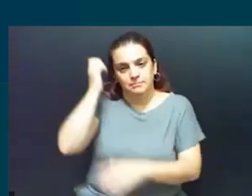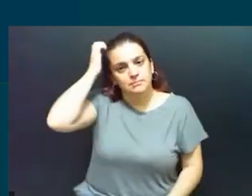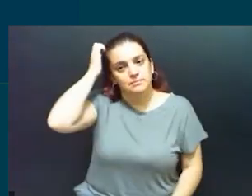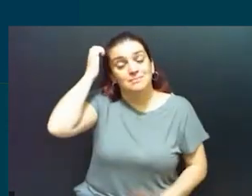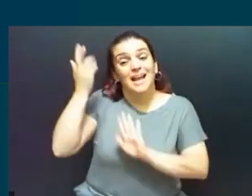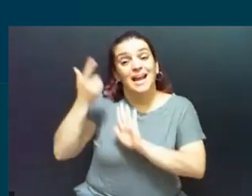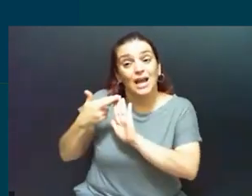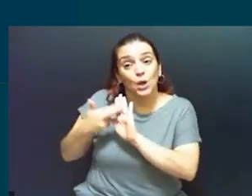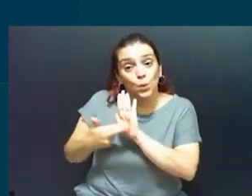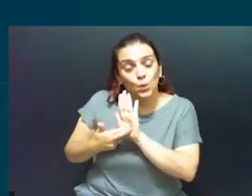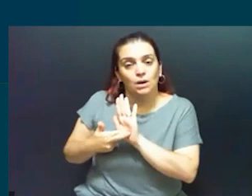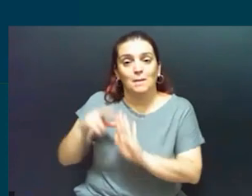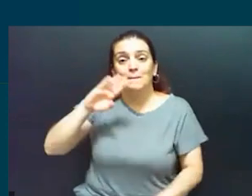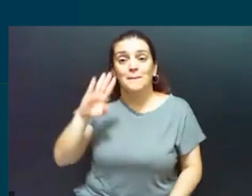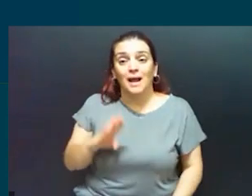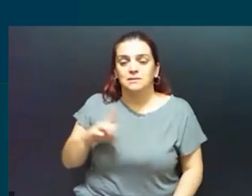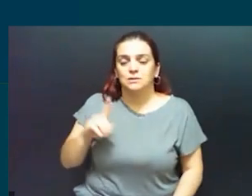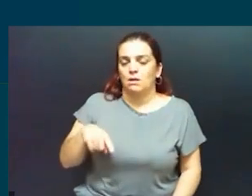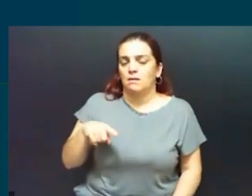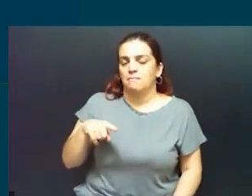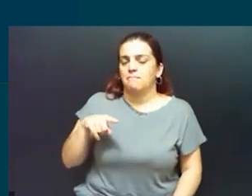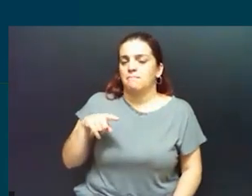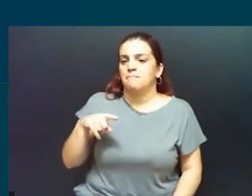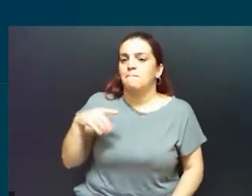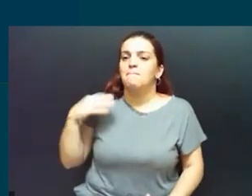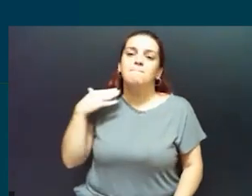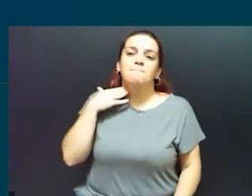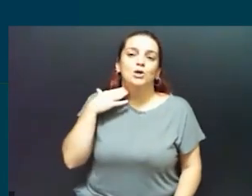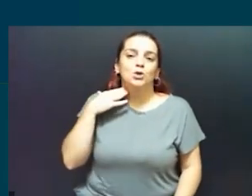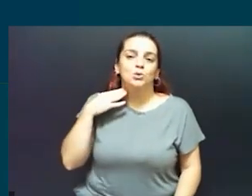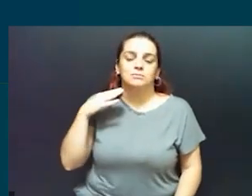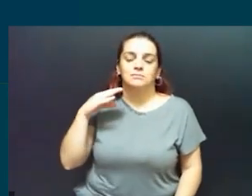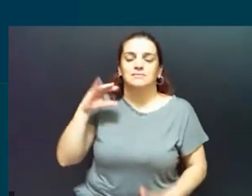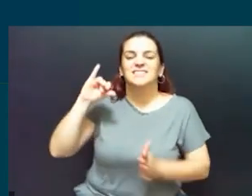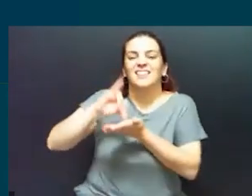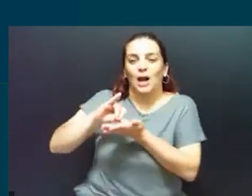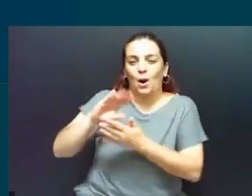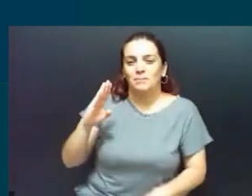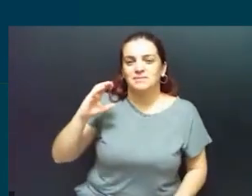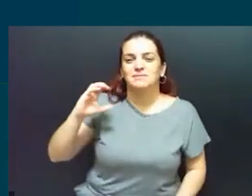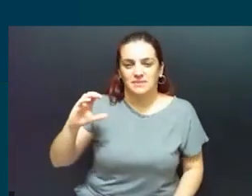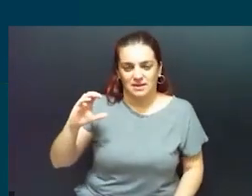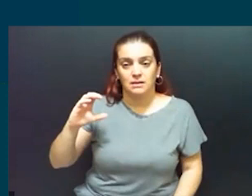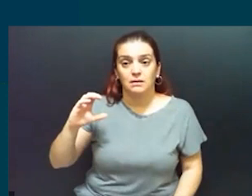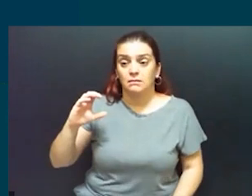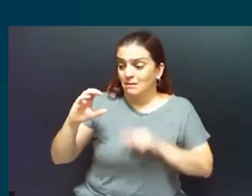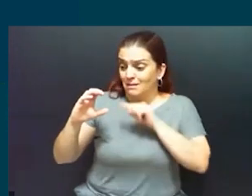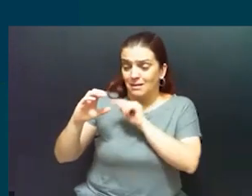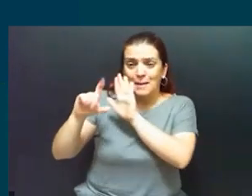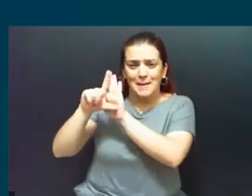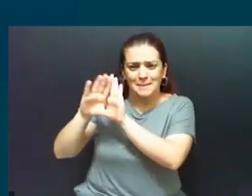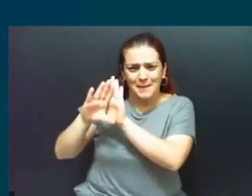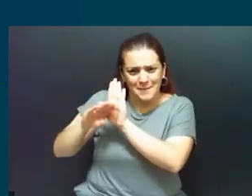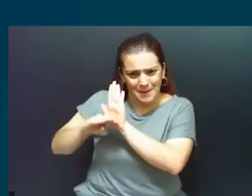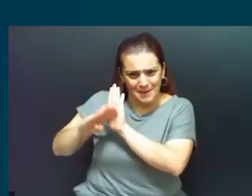gente tem a primeira, que é do Banco Central do Brasil, mais conhecido como Bacen, onde ela tem uma resolução onde ela fala quais são os